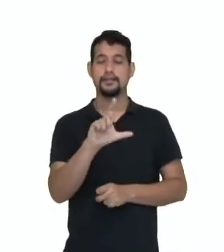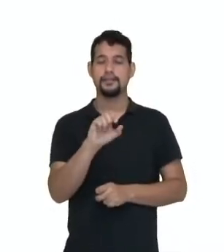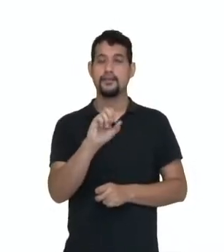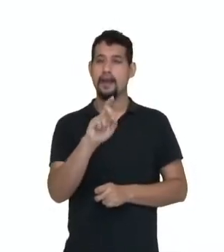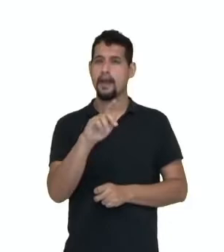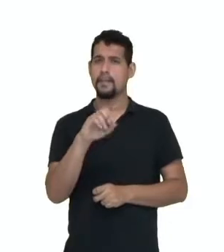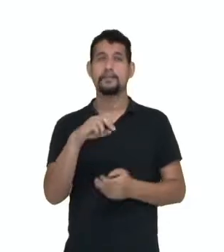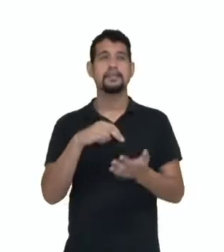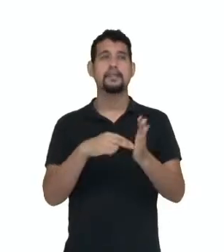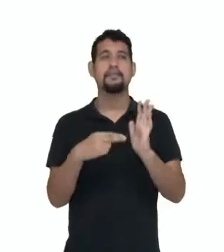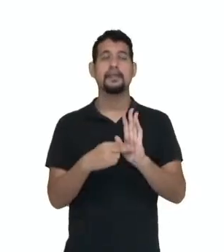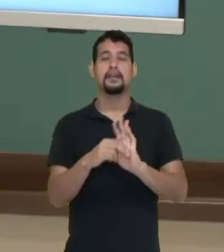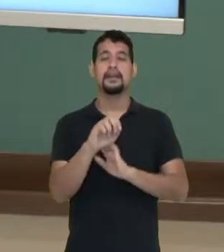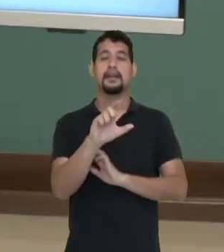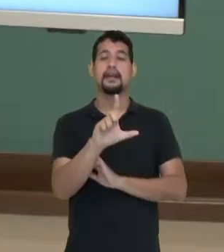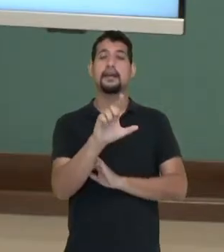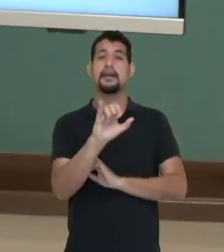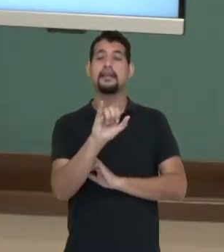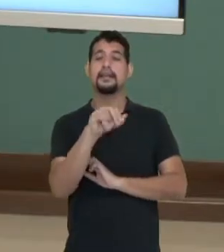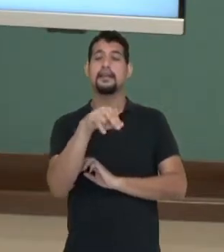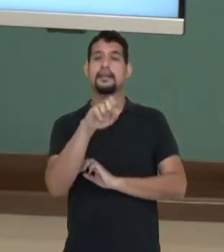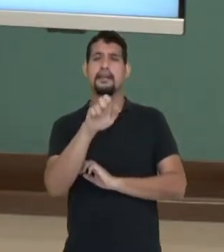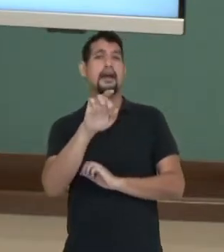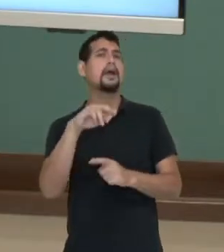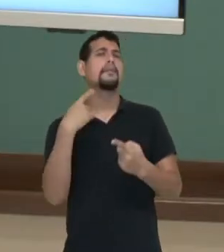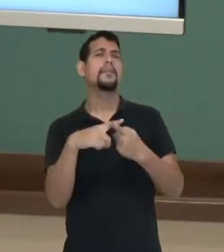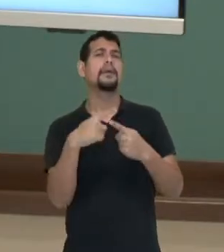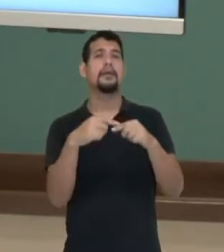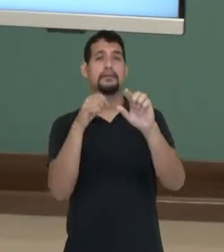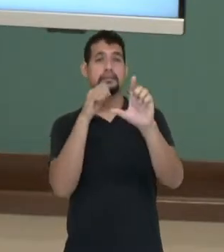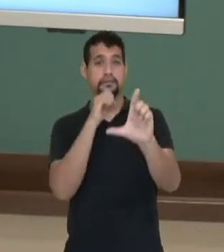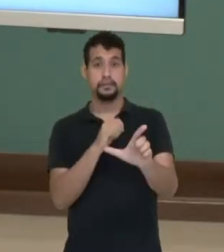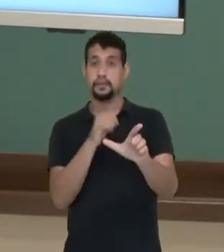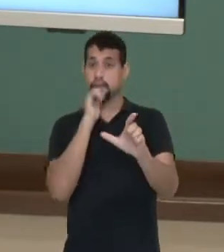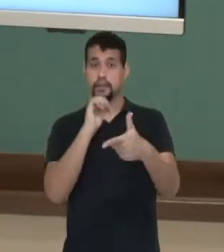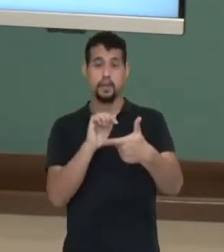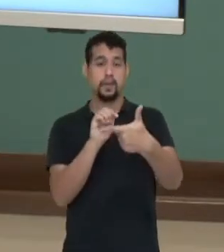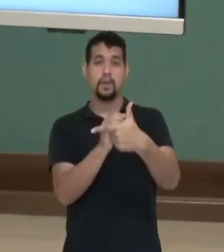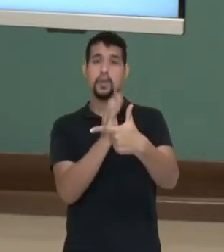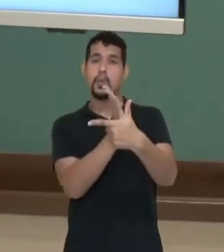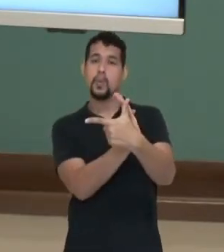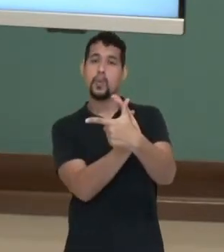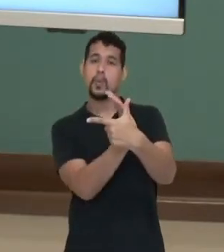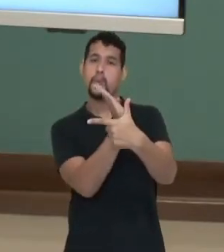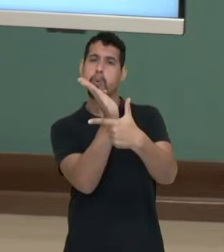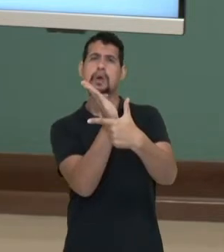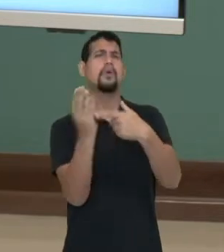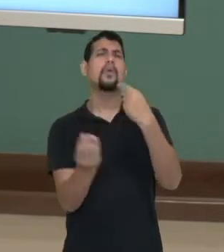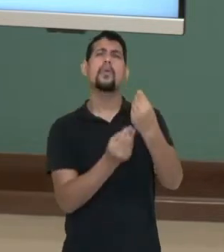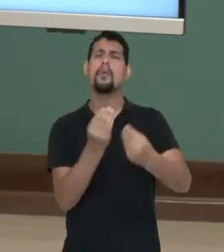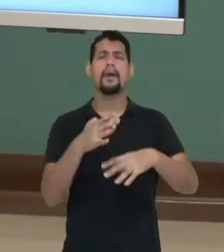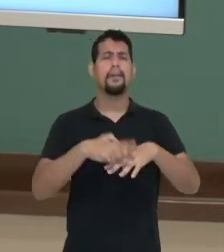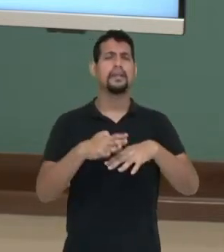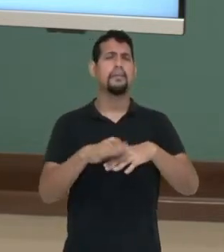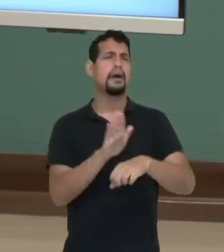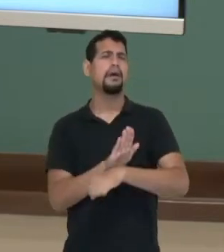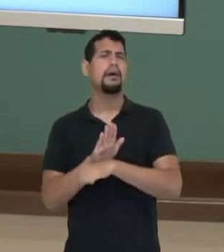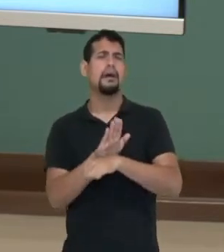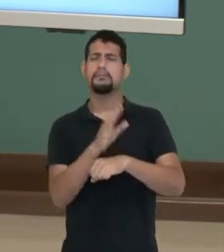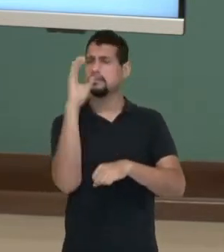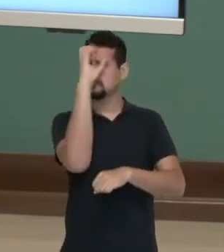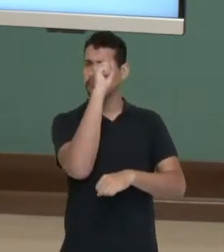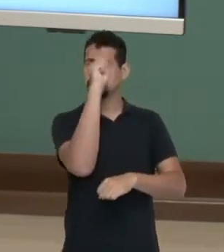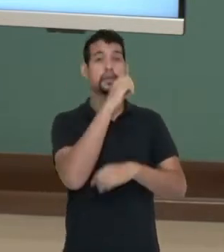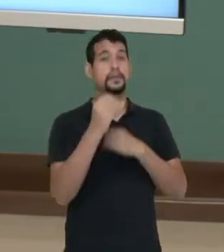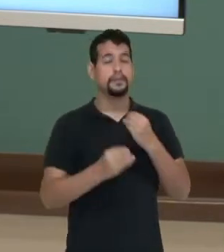linear. Olha lá, ó, está em linha, né? Como a matemática pode ajudar a estudar esse tipo de situação? Onde